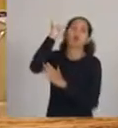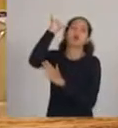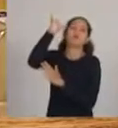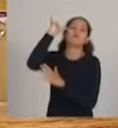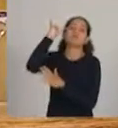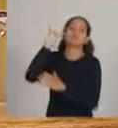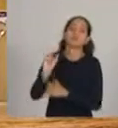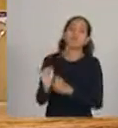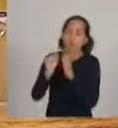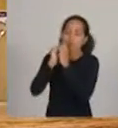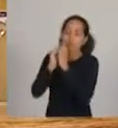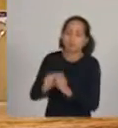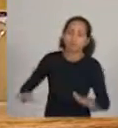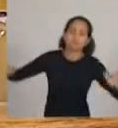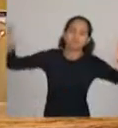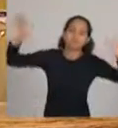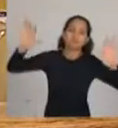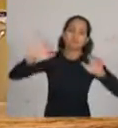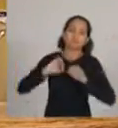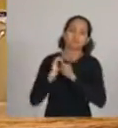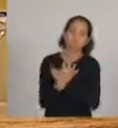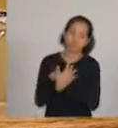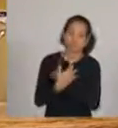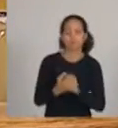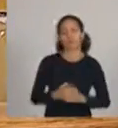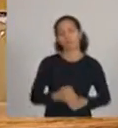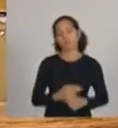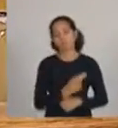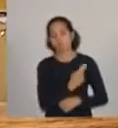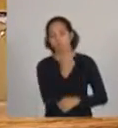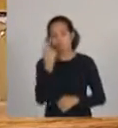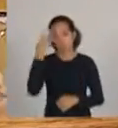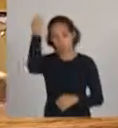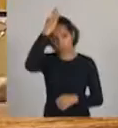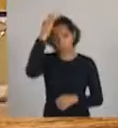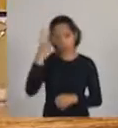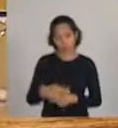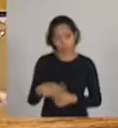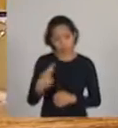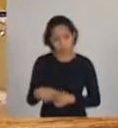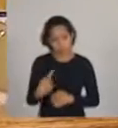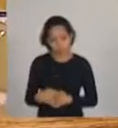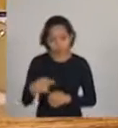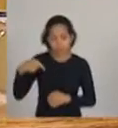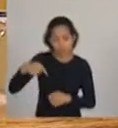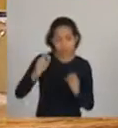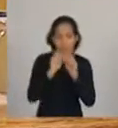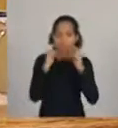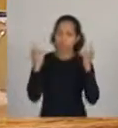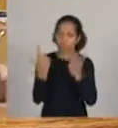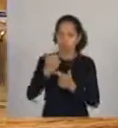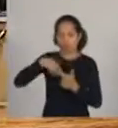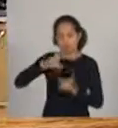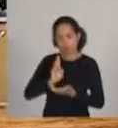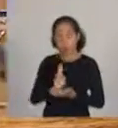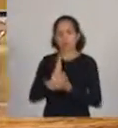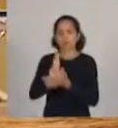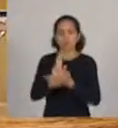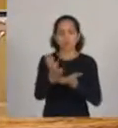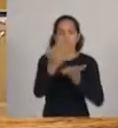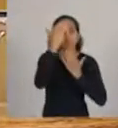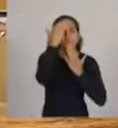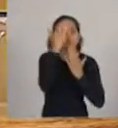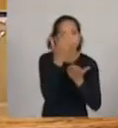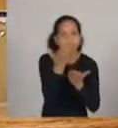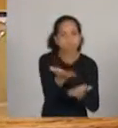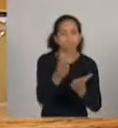situação de maior gravidade aconteça. Então, em nome do nosso povo do Espírito Santo, que nessa casa representamos, eu quero